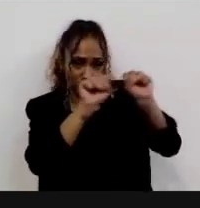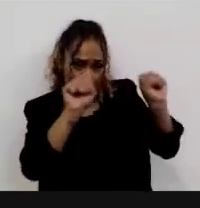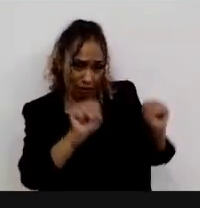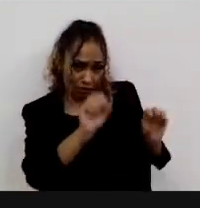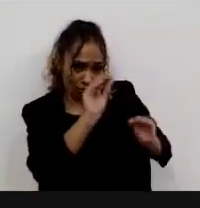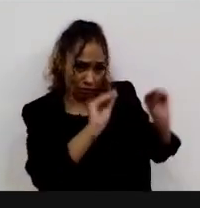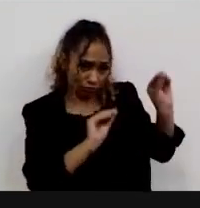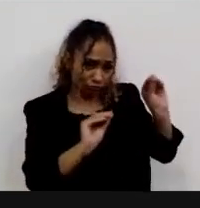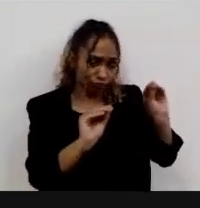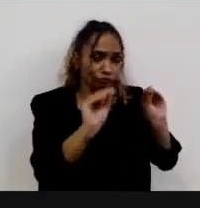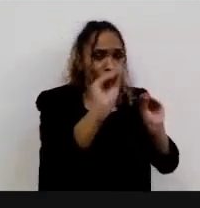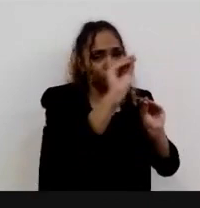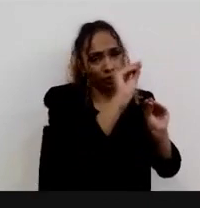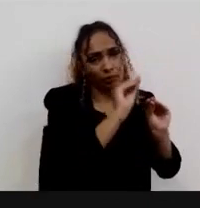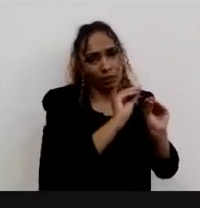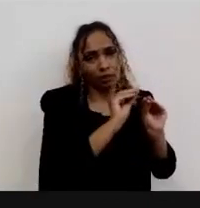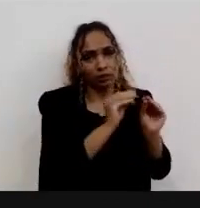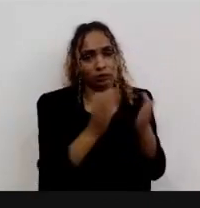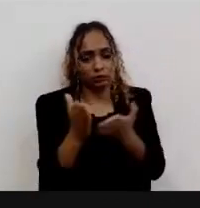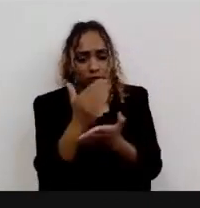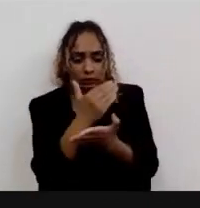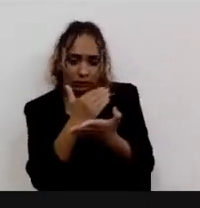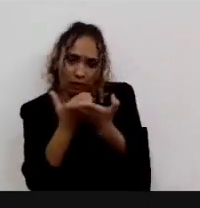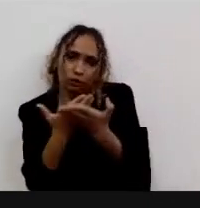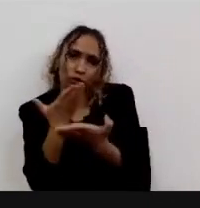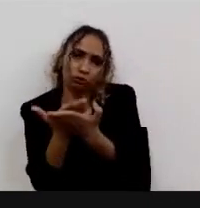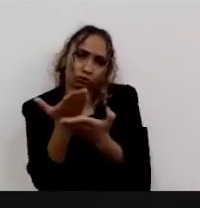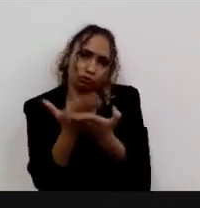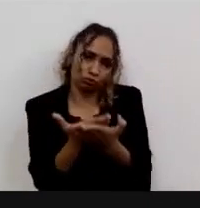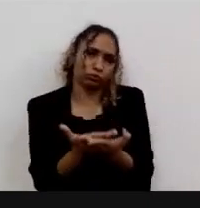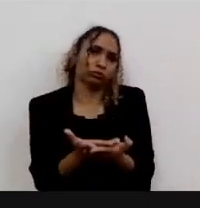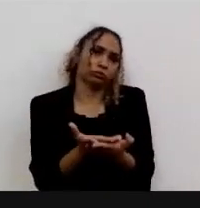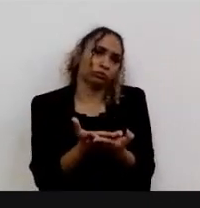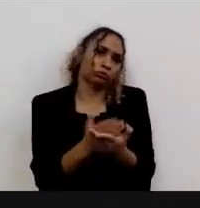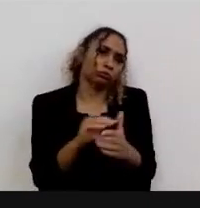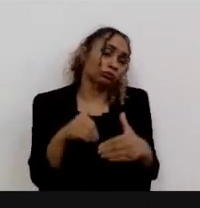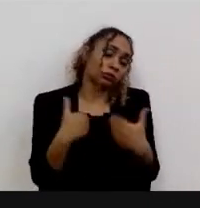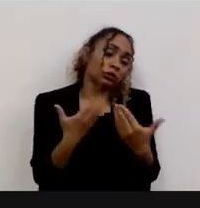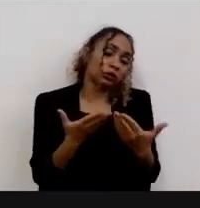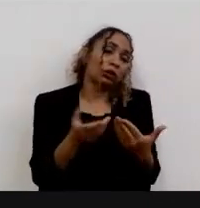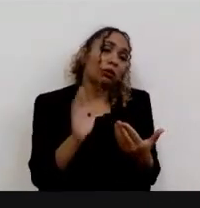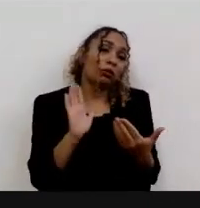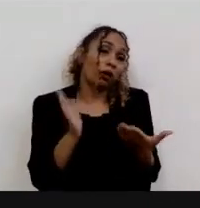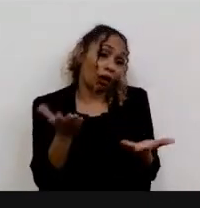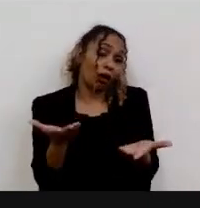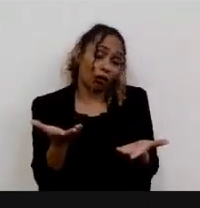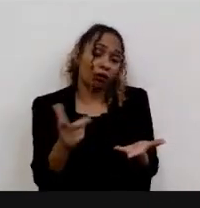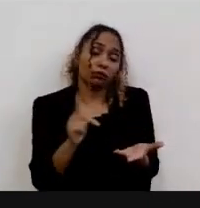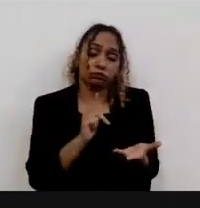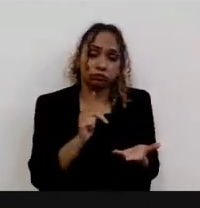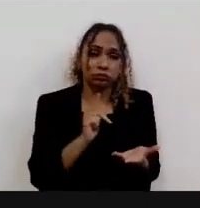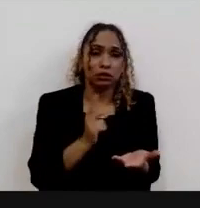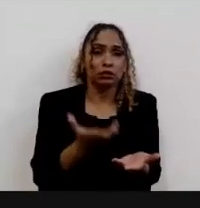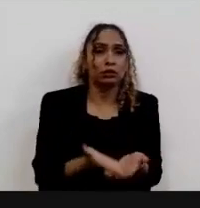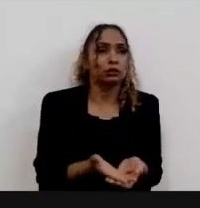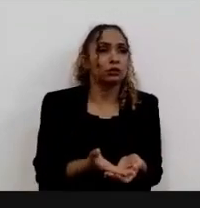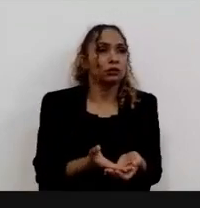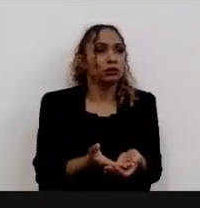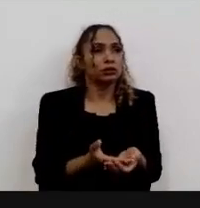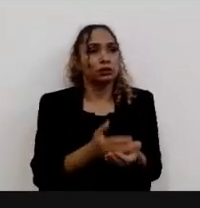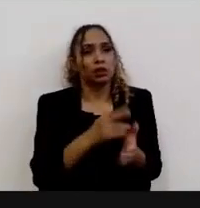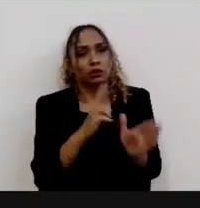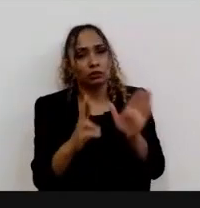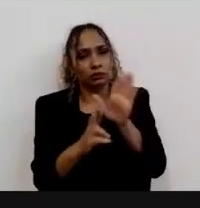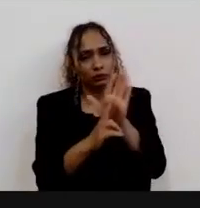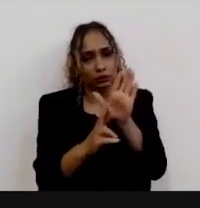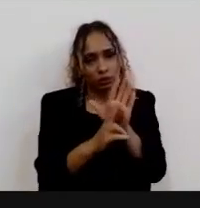para alimentar o repositório selecionado no estudo. Então, por enquanto, é o que a gente tem, né? E aqui algumas referências